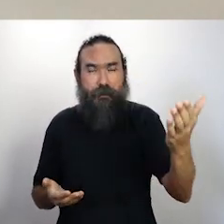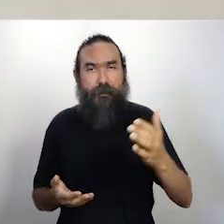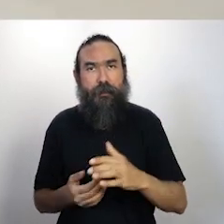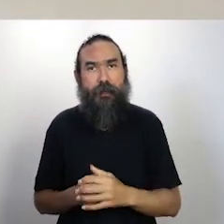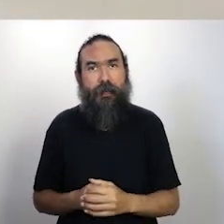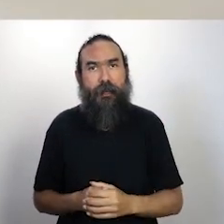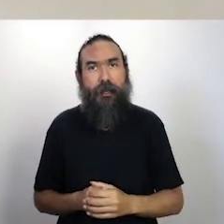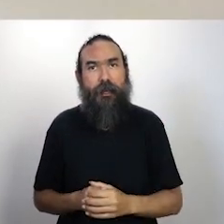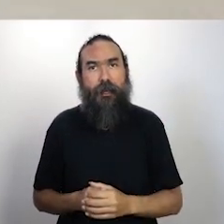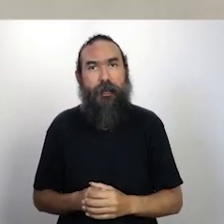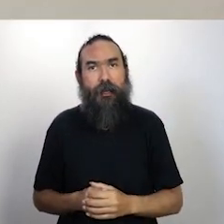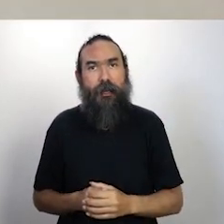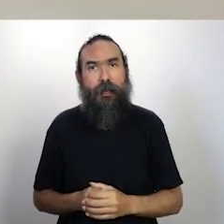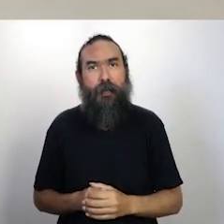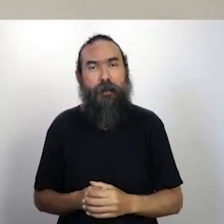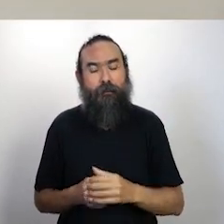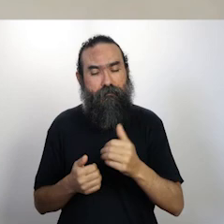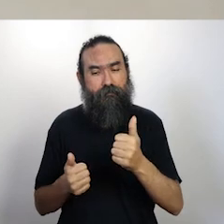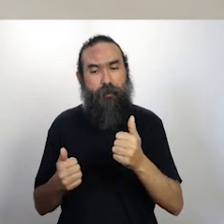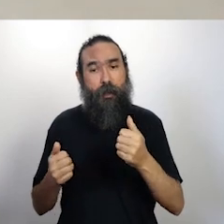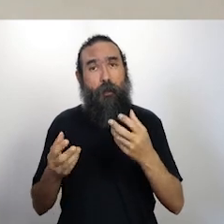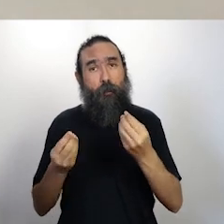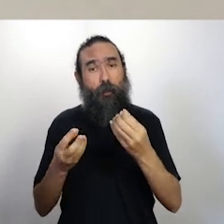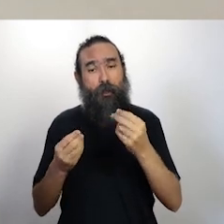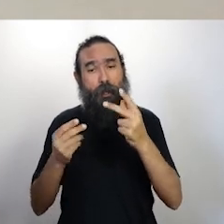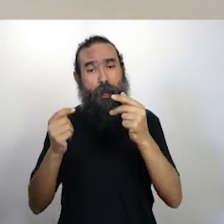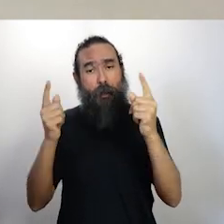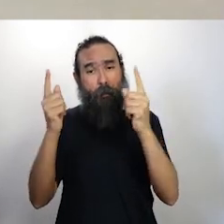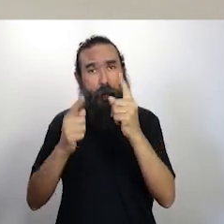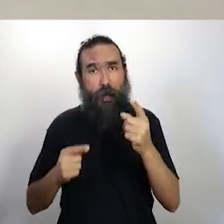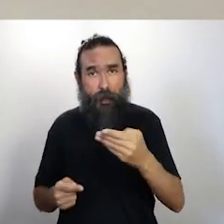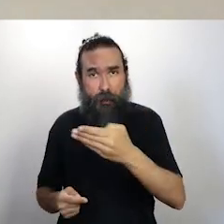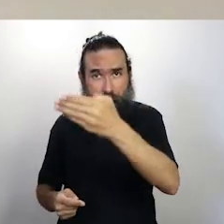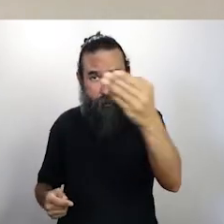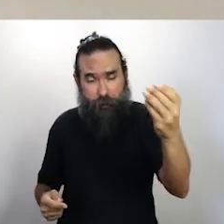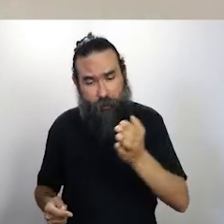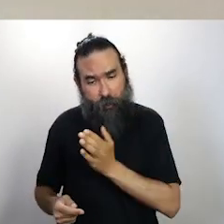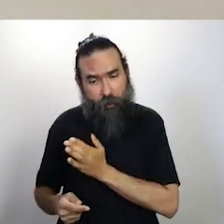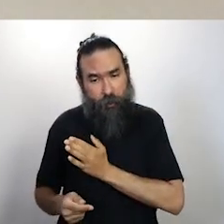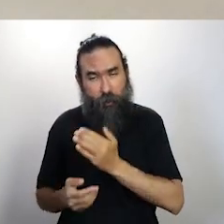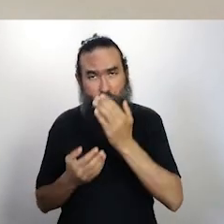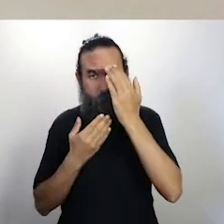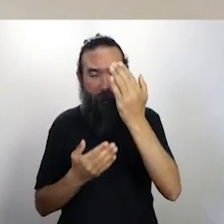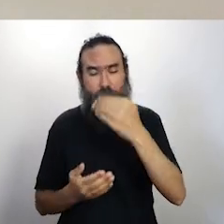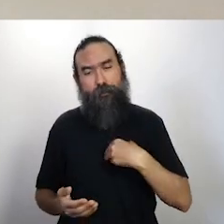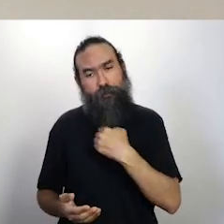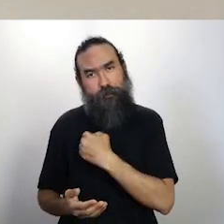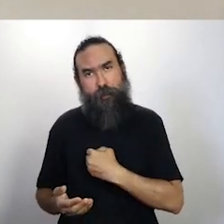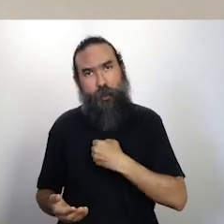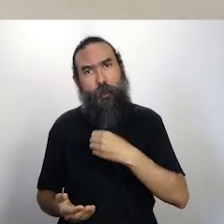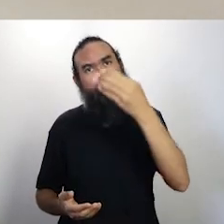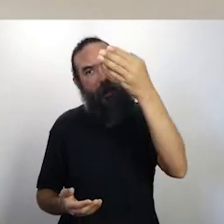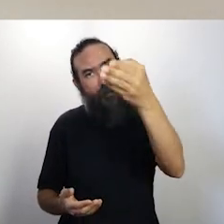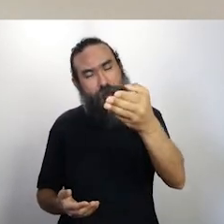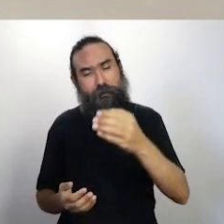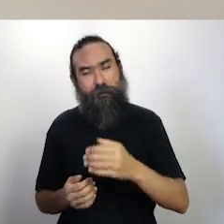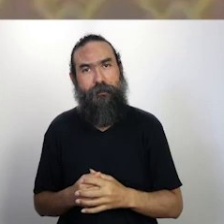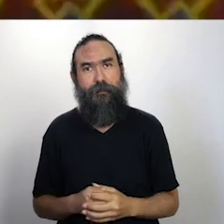oportunidade muito muita paz no coração de todos muito obrigado e saudades da chapada